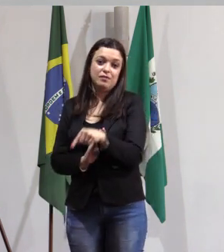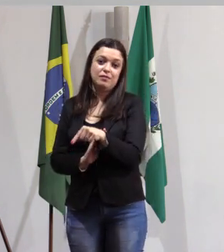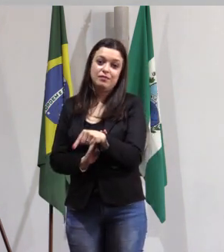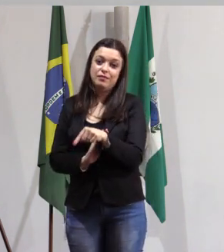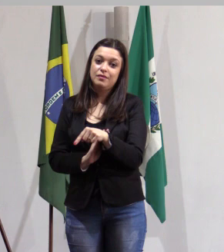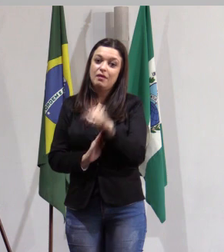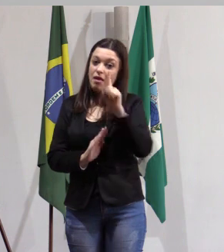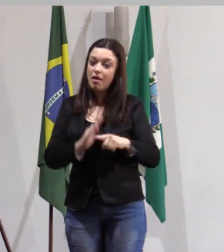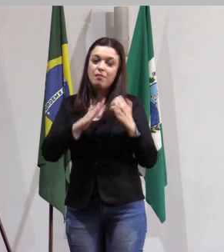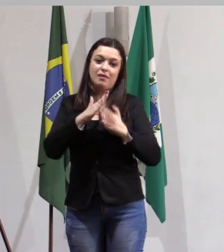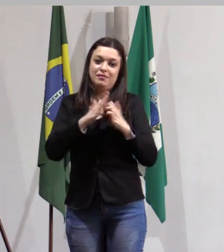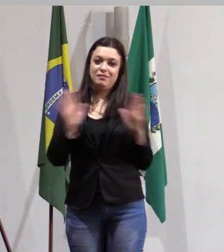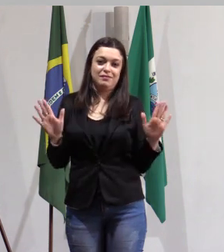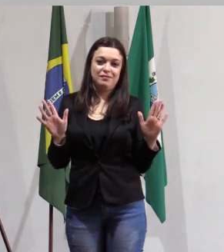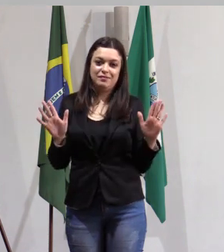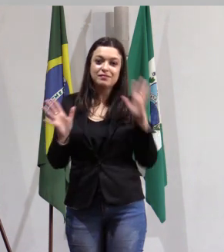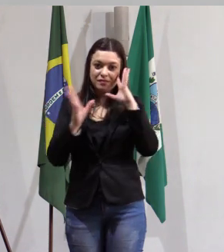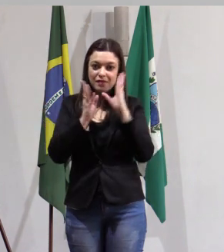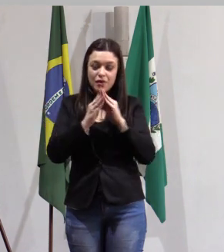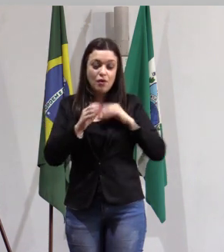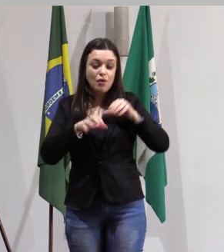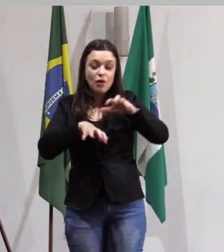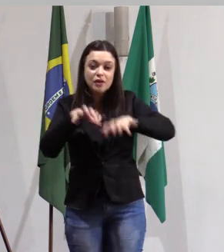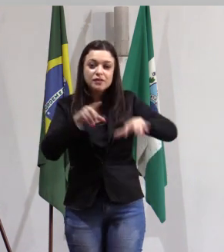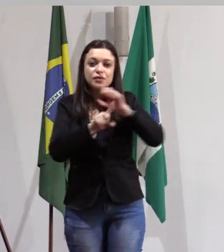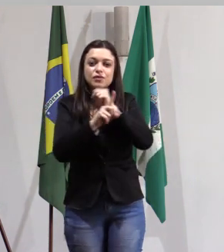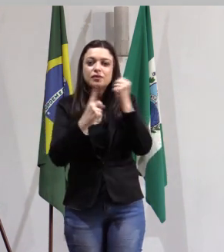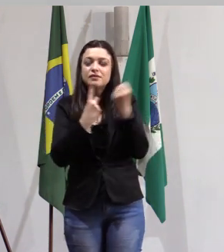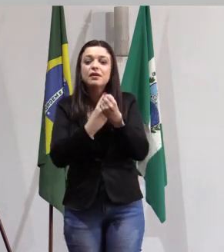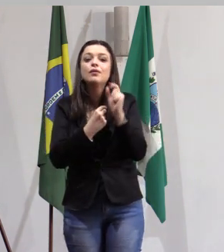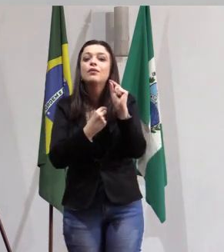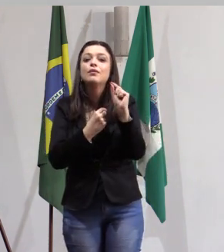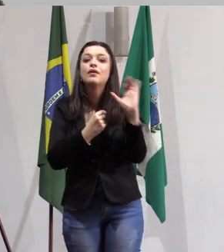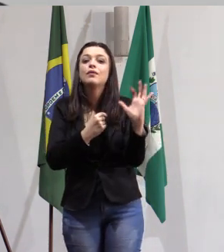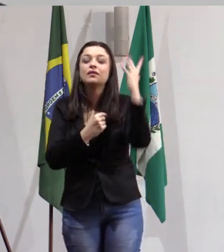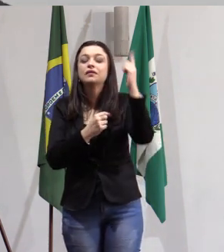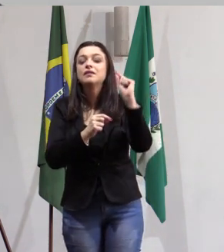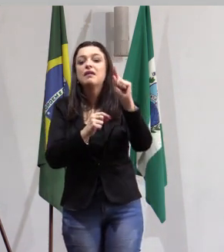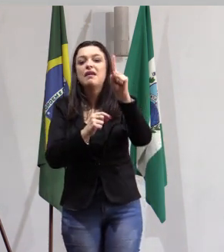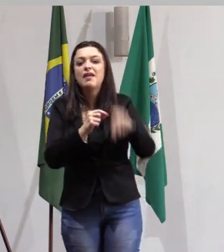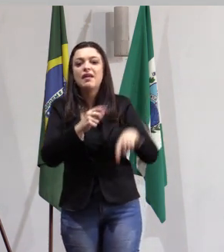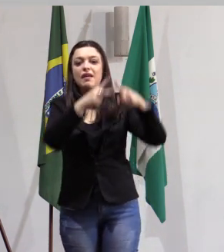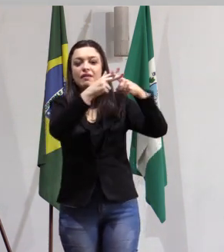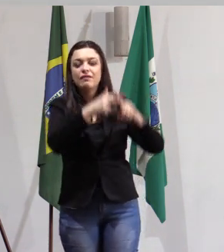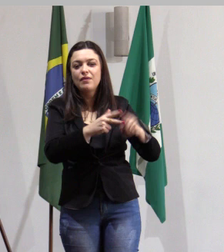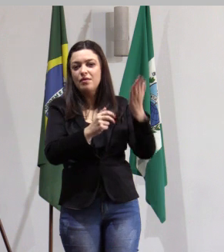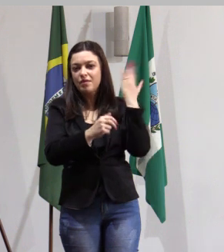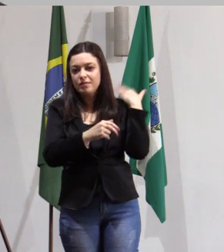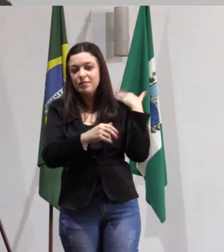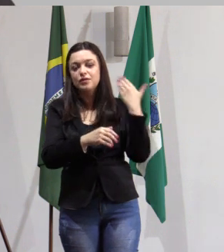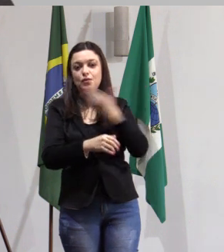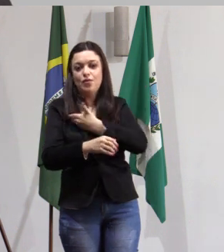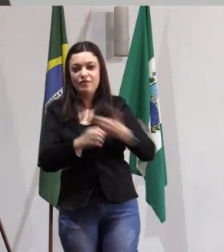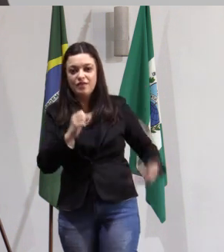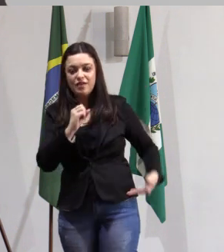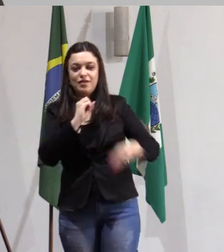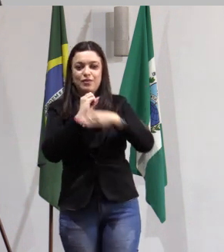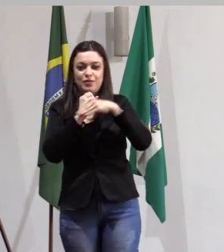Organizações sociais, vocês sabem, surgiram naquela reforma do Estado, na segunda metade dos anos